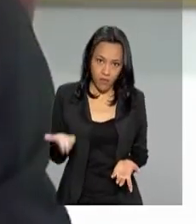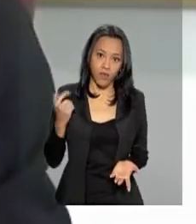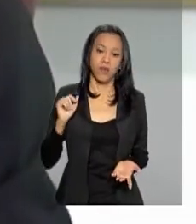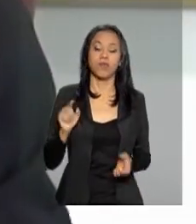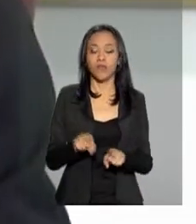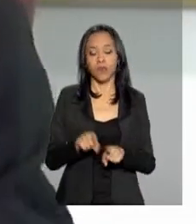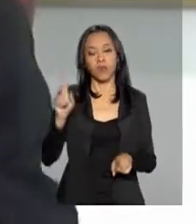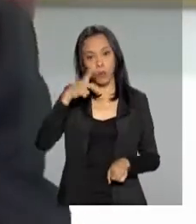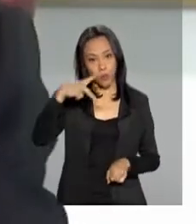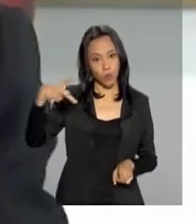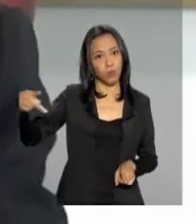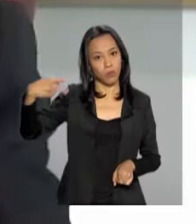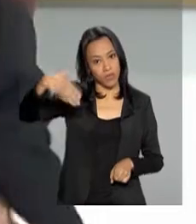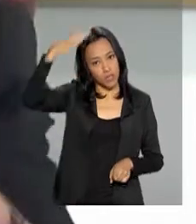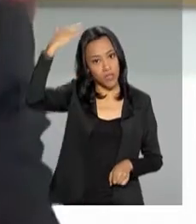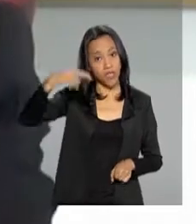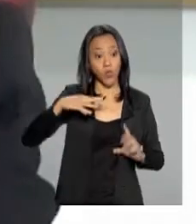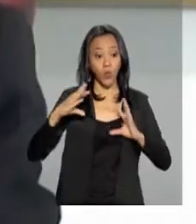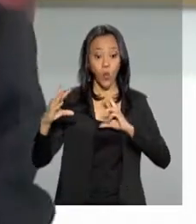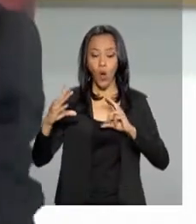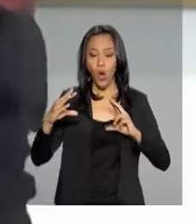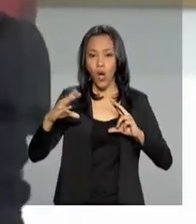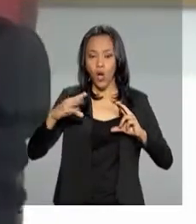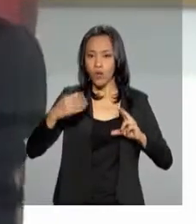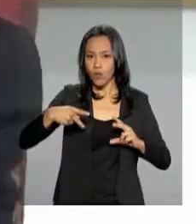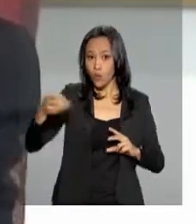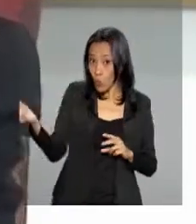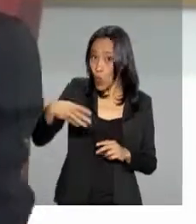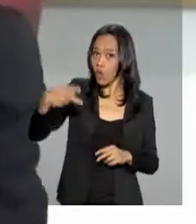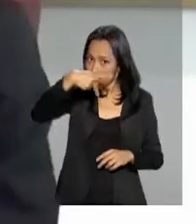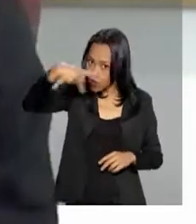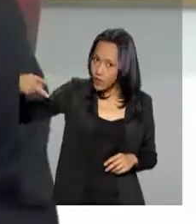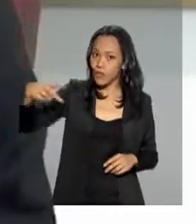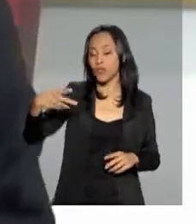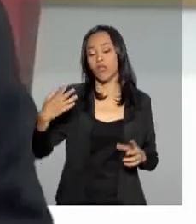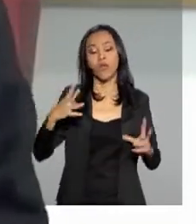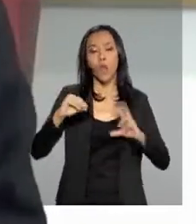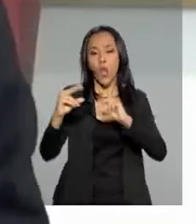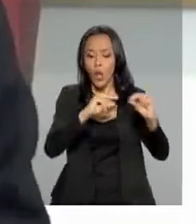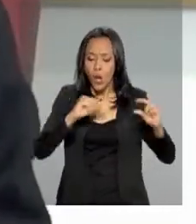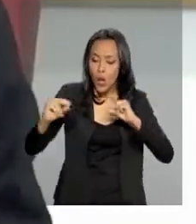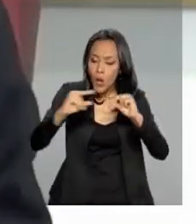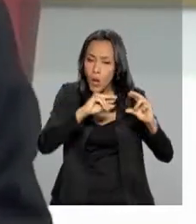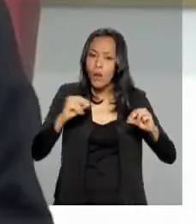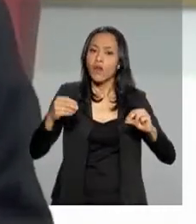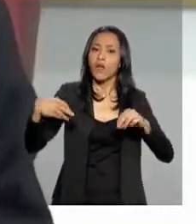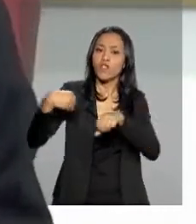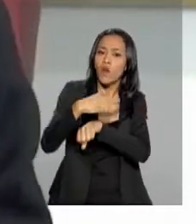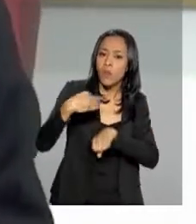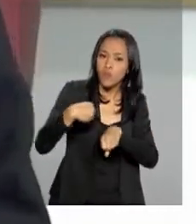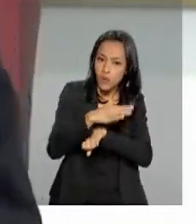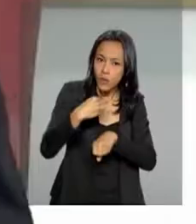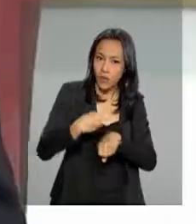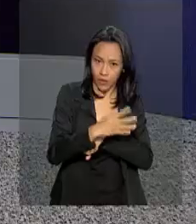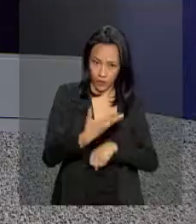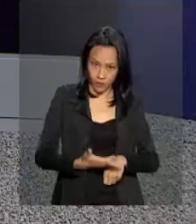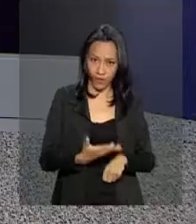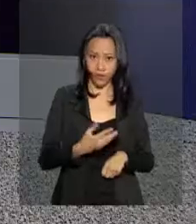República, que, ao dialogarem, tragam esse diálogo para o ministro-chefe da Casa